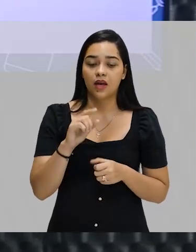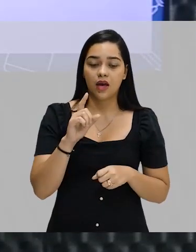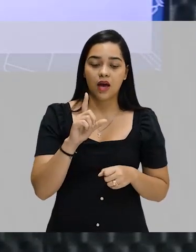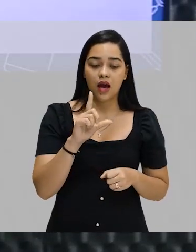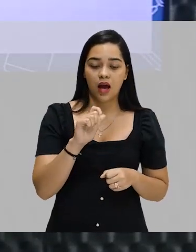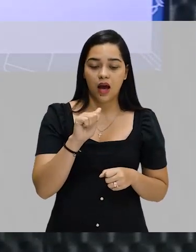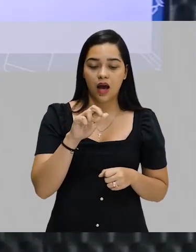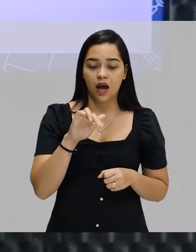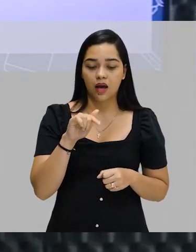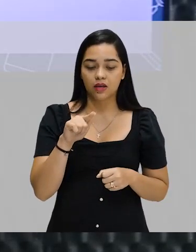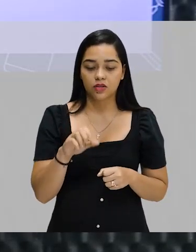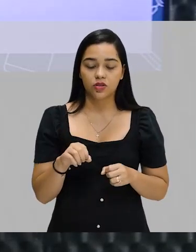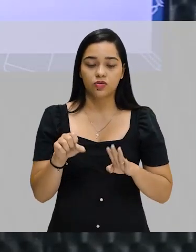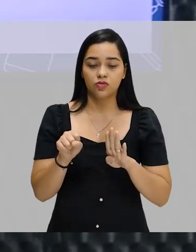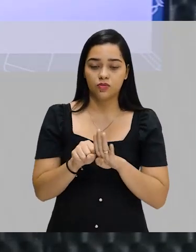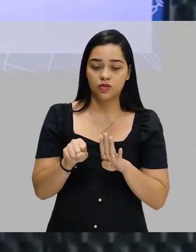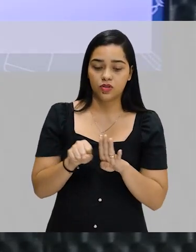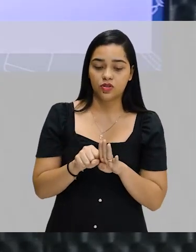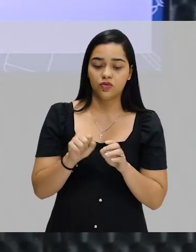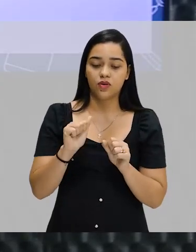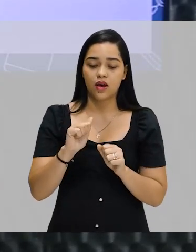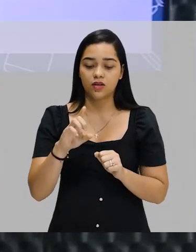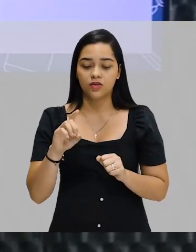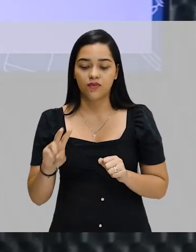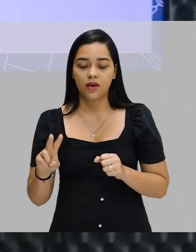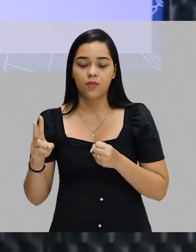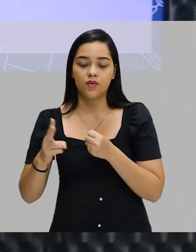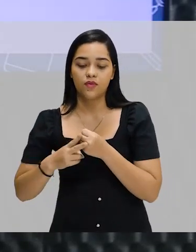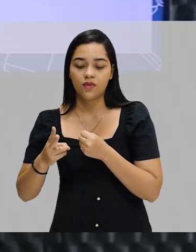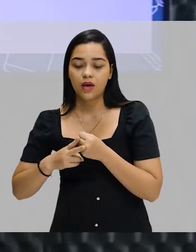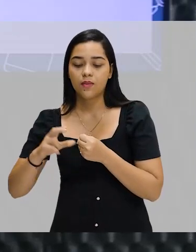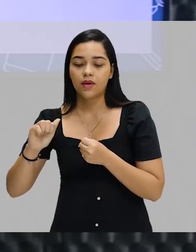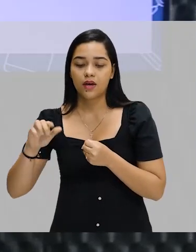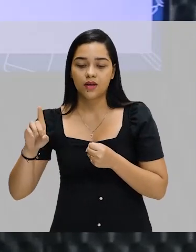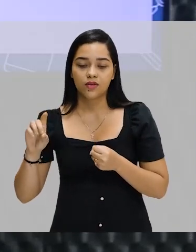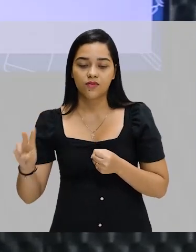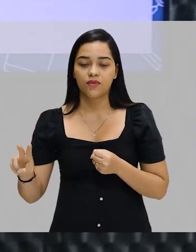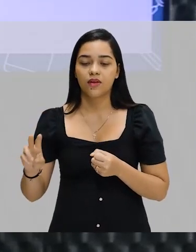artigo, substantivo, advérbio, verbo e advérbio.